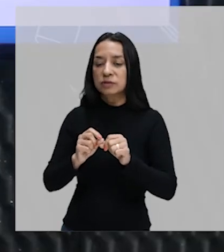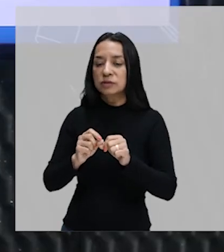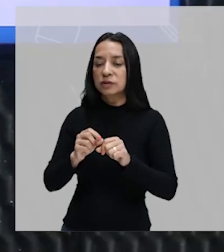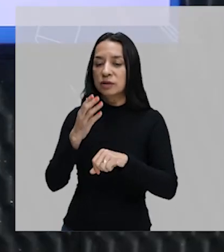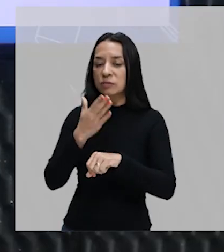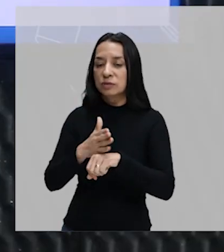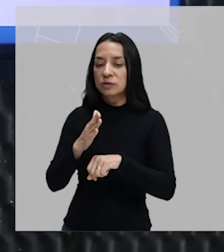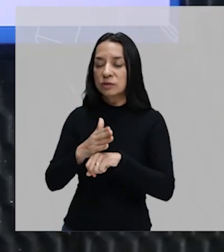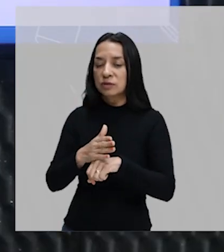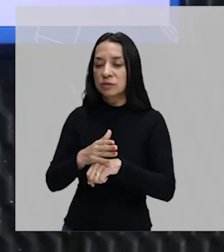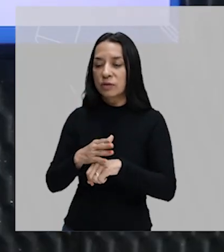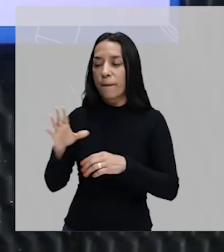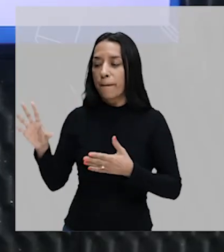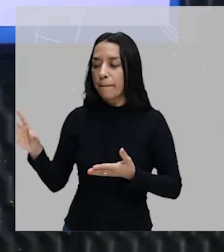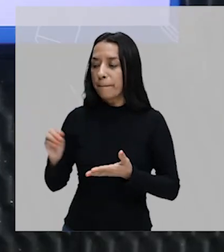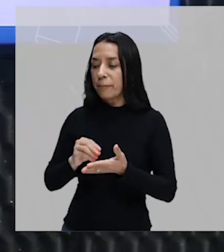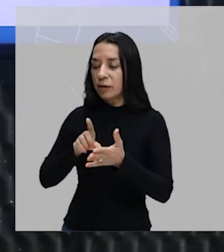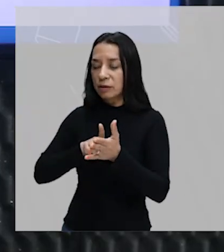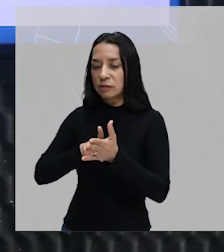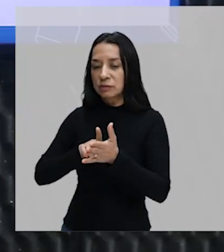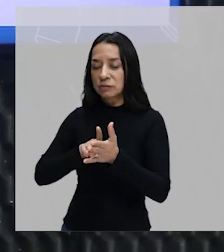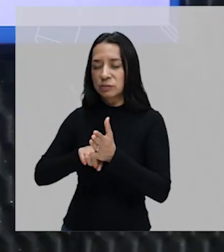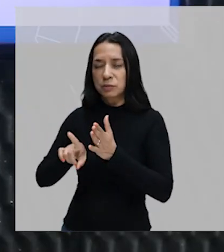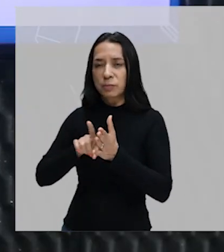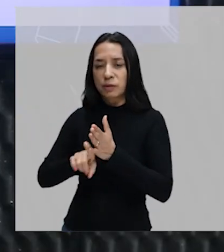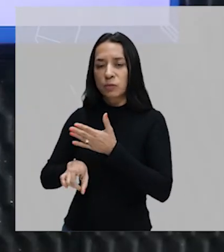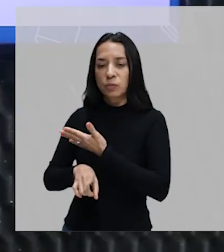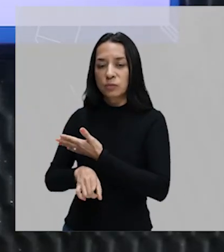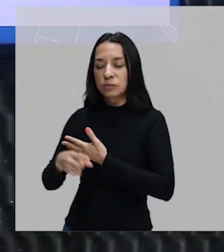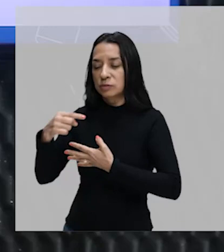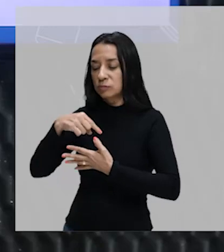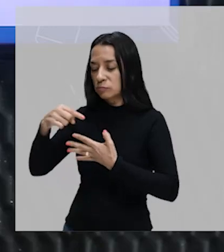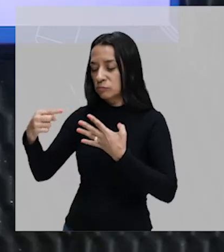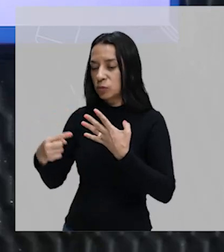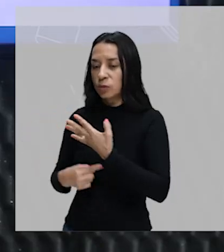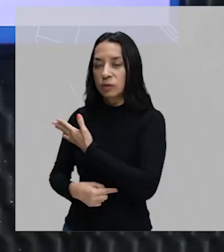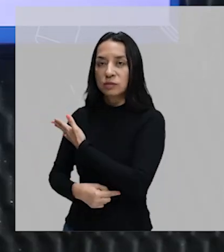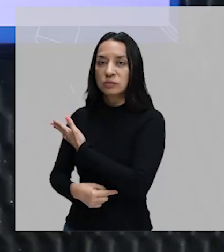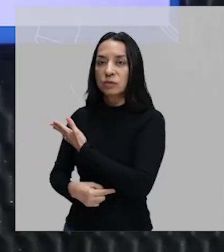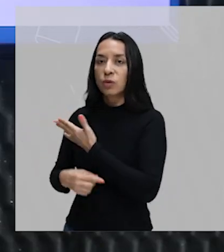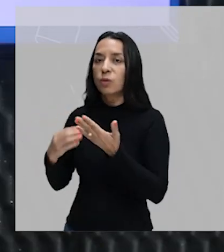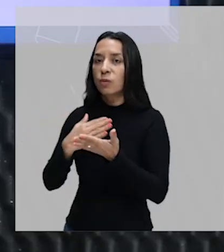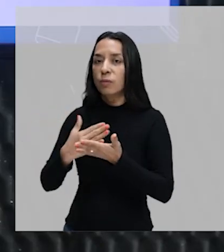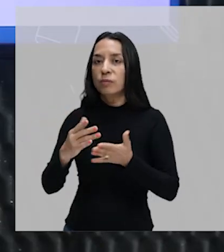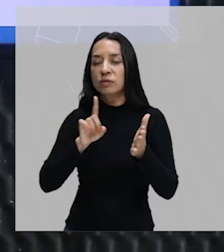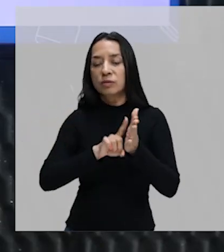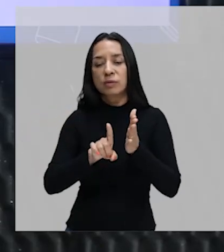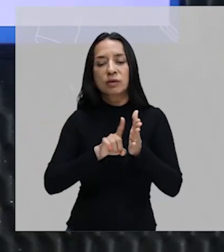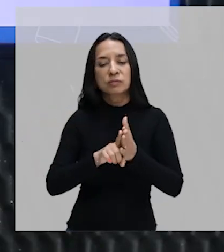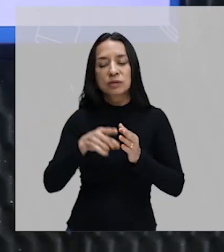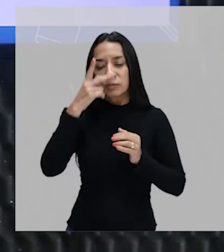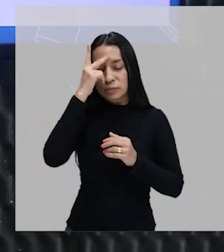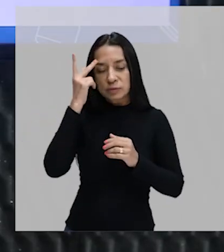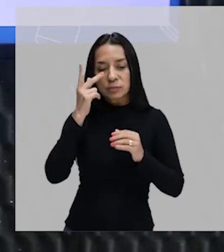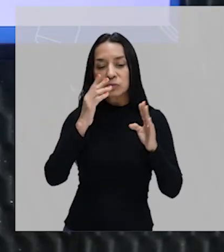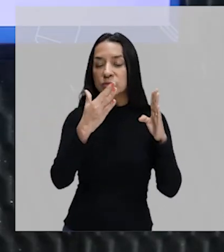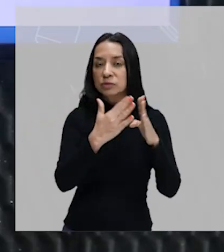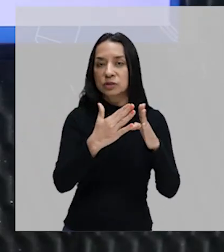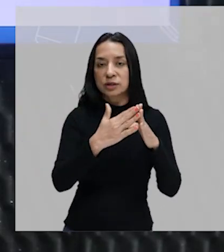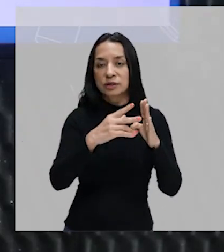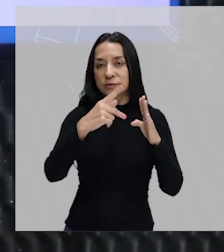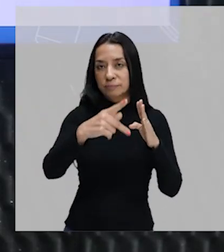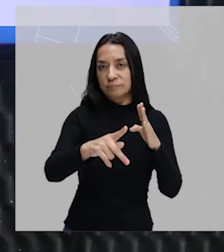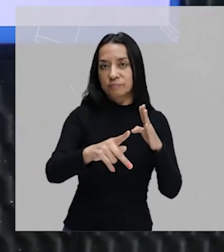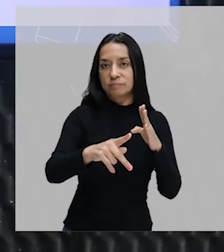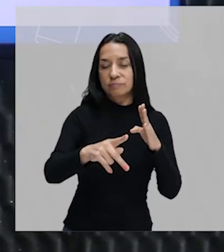bem aqui, tá? Essas questões bem aqui. Comecem a perguntar para as pessoas de casa. Ensinem como elas